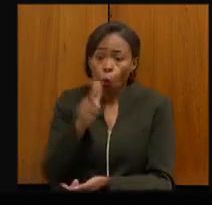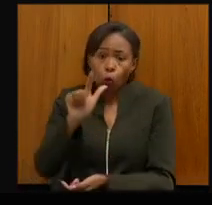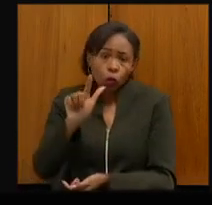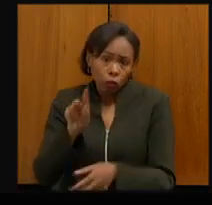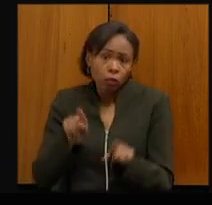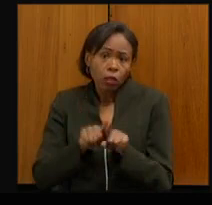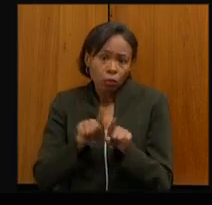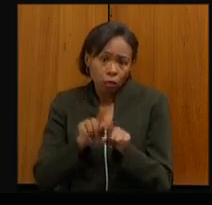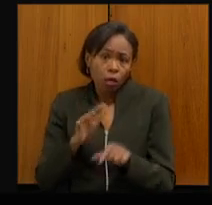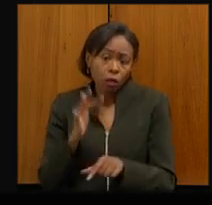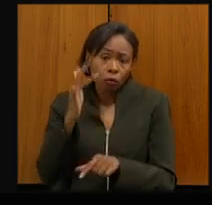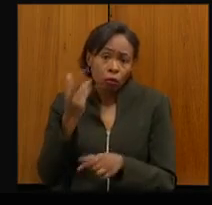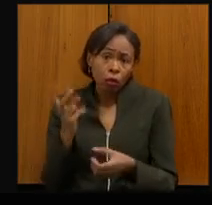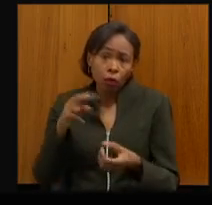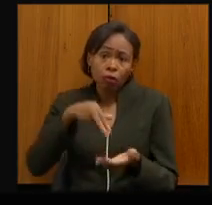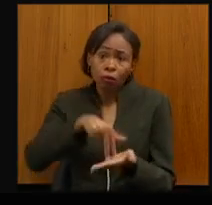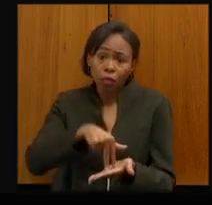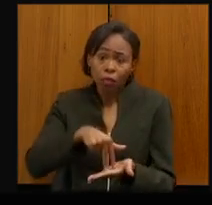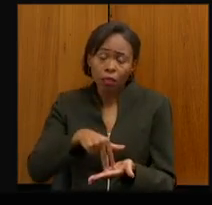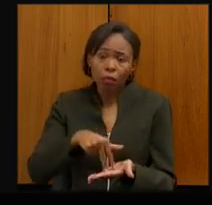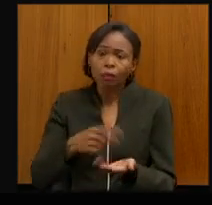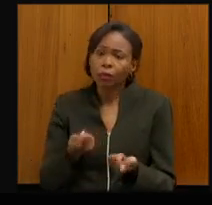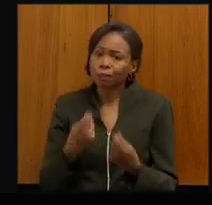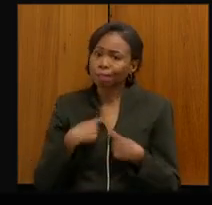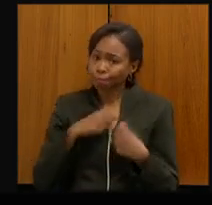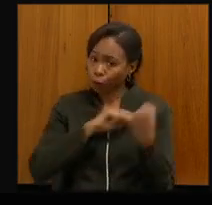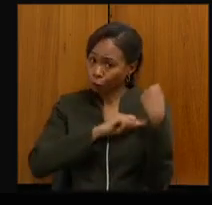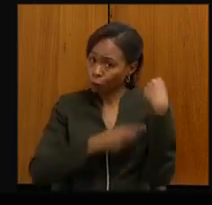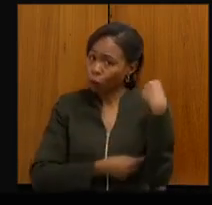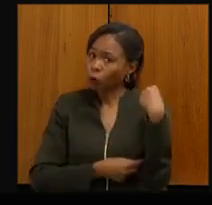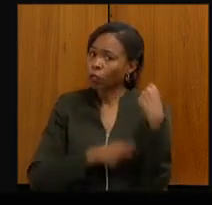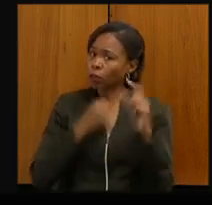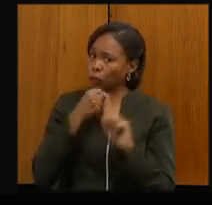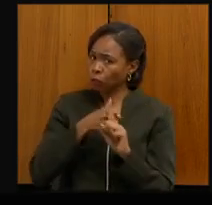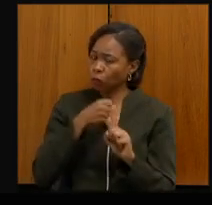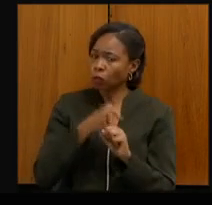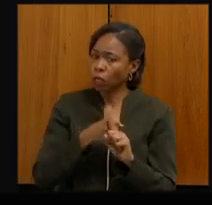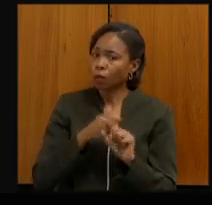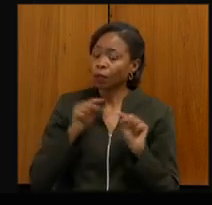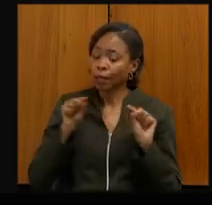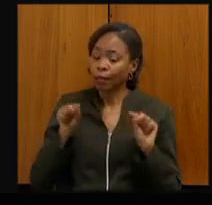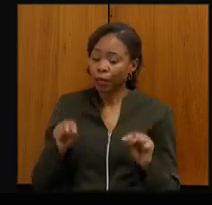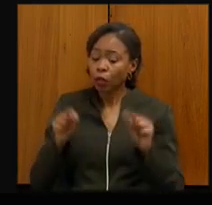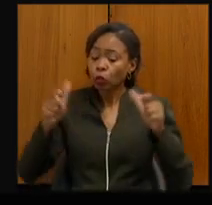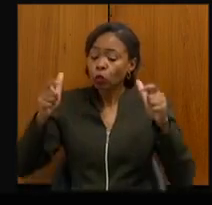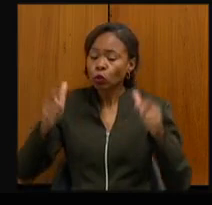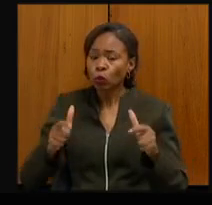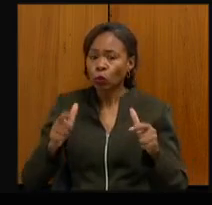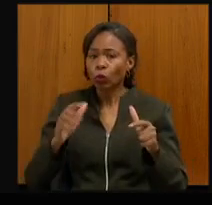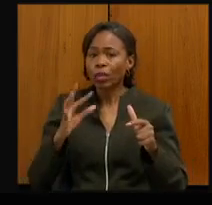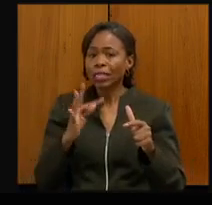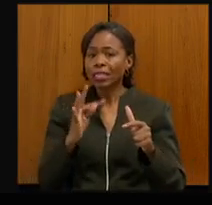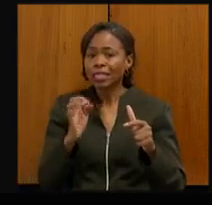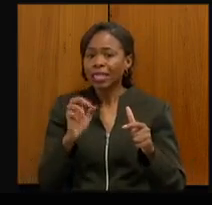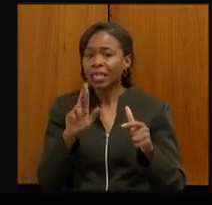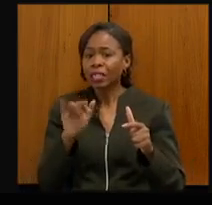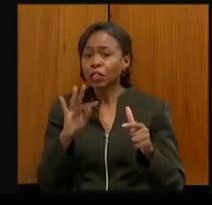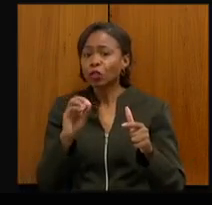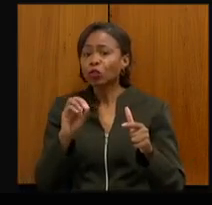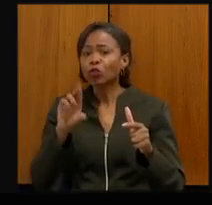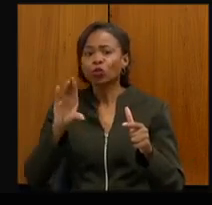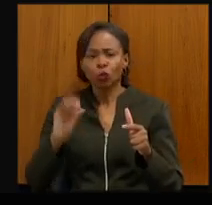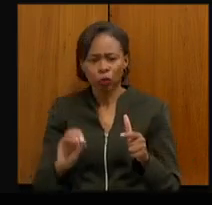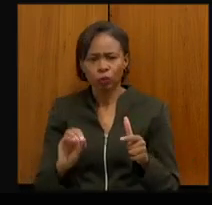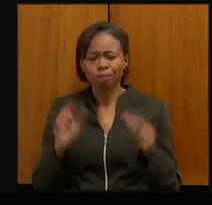para nos dar força para gente lutar por essa multa né o território o território para o povo o